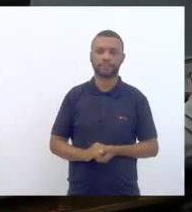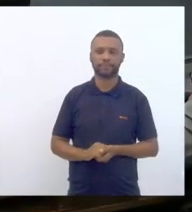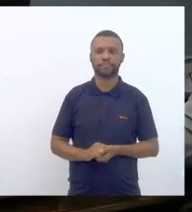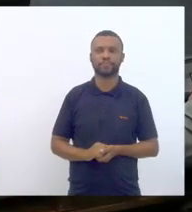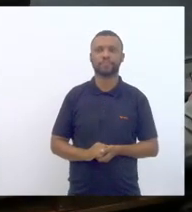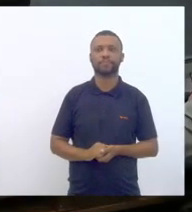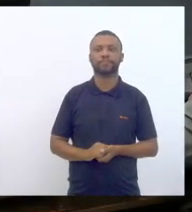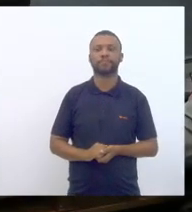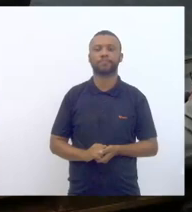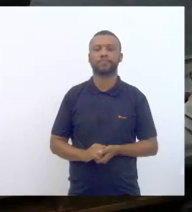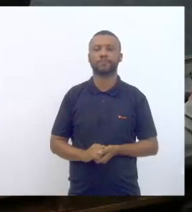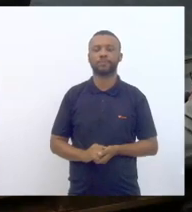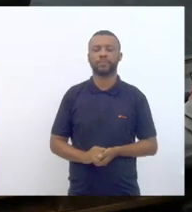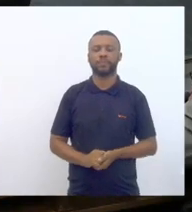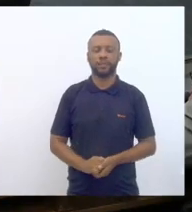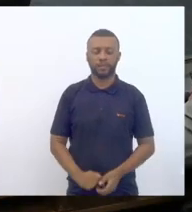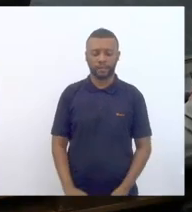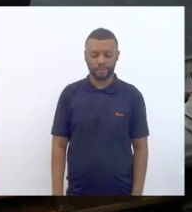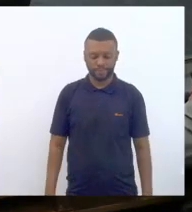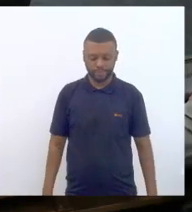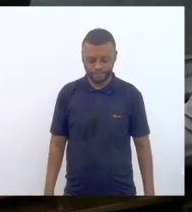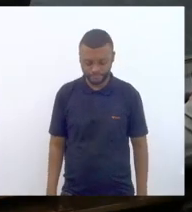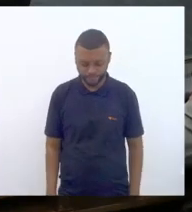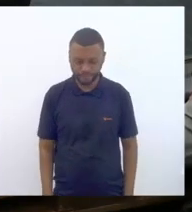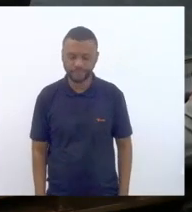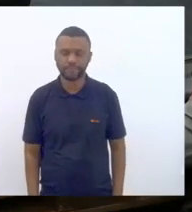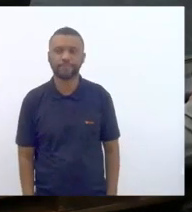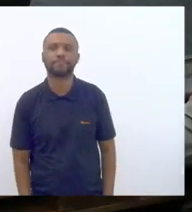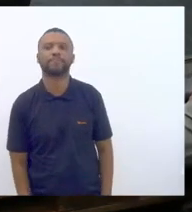Deputada Rosane Félix.